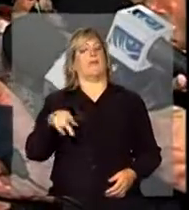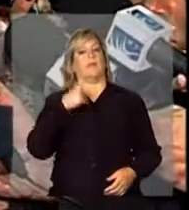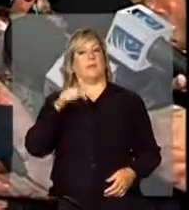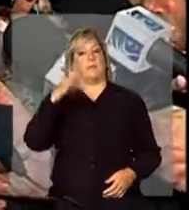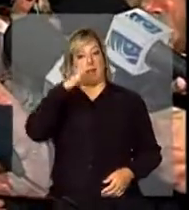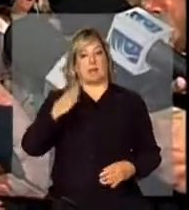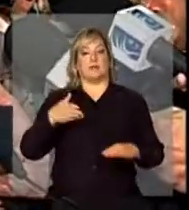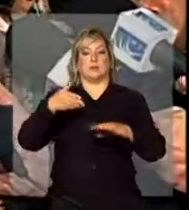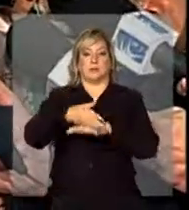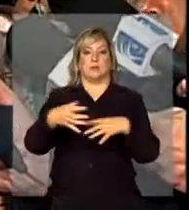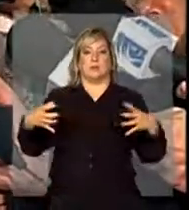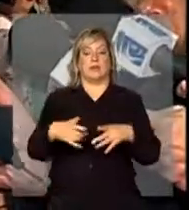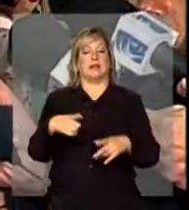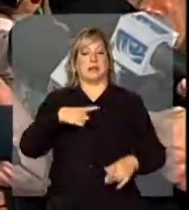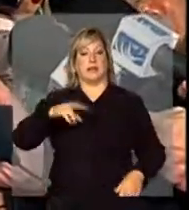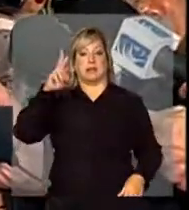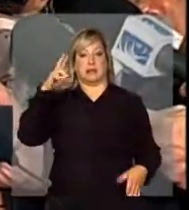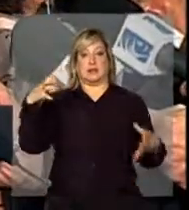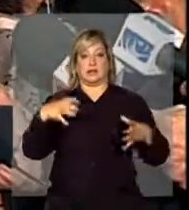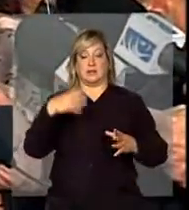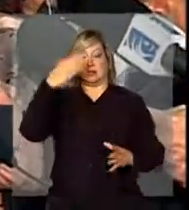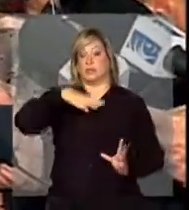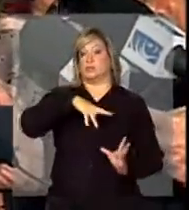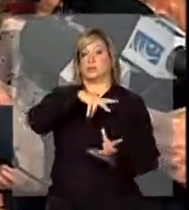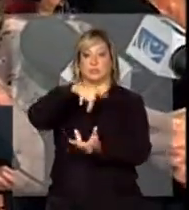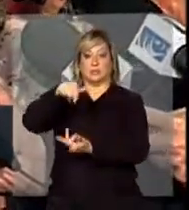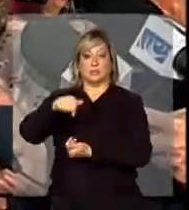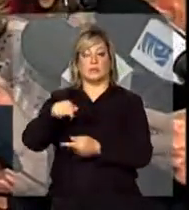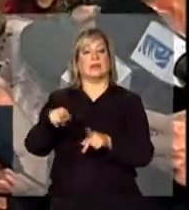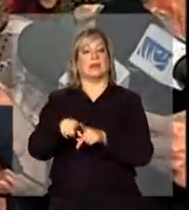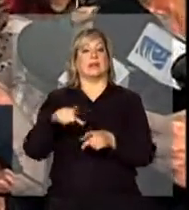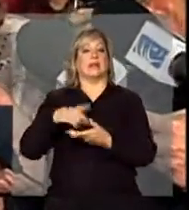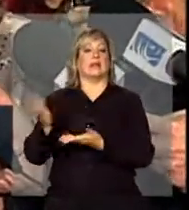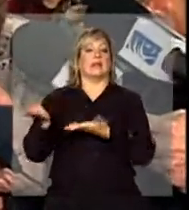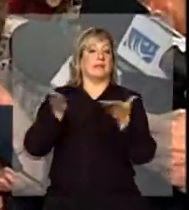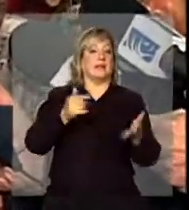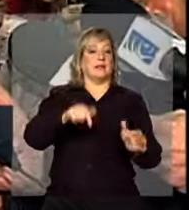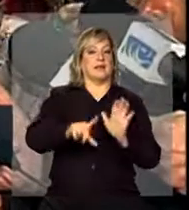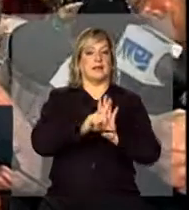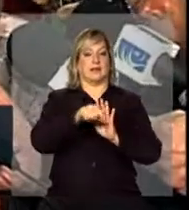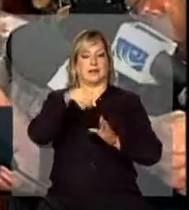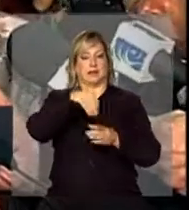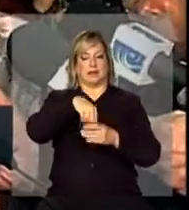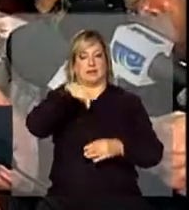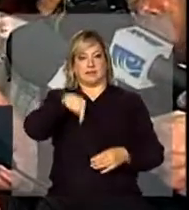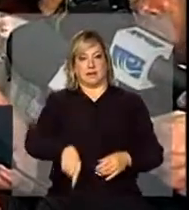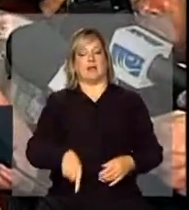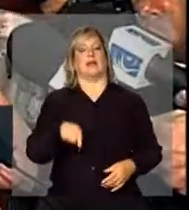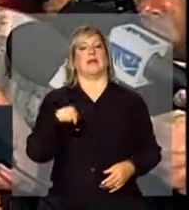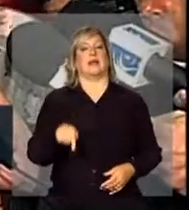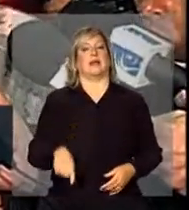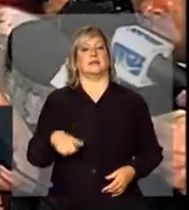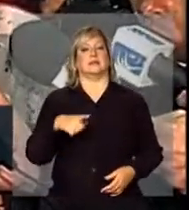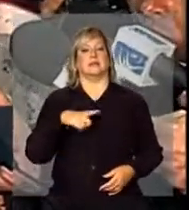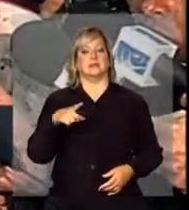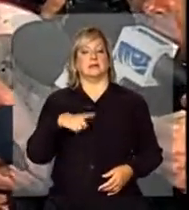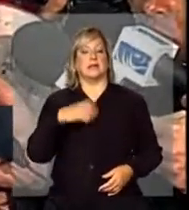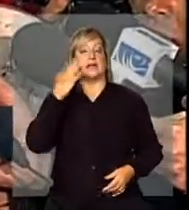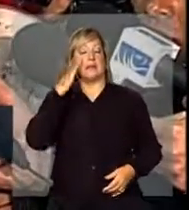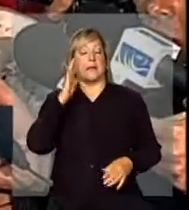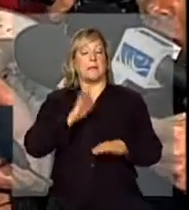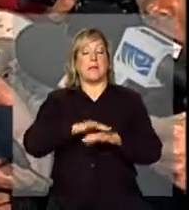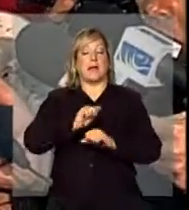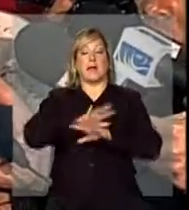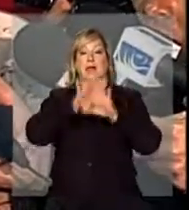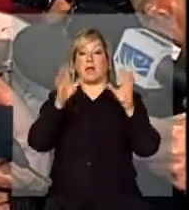Então, o Brasil tem responsabilidades internacionais e está trazendo para a sua legislação interna essa noção mais